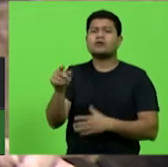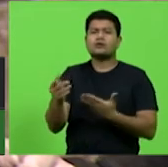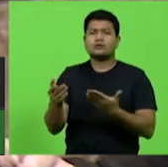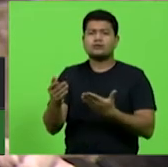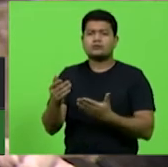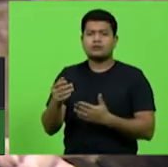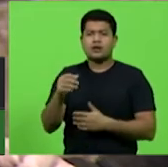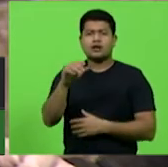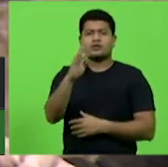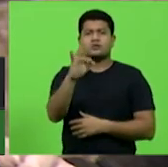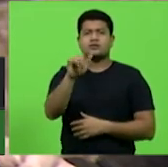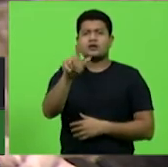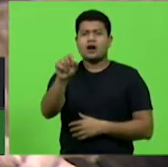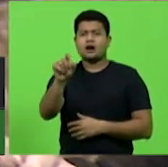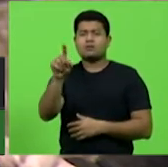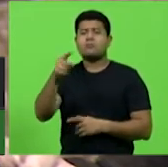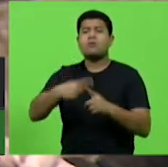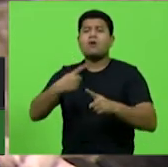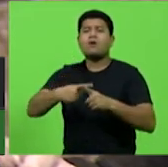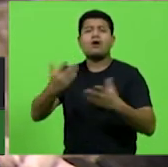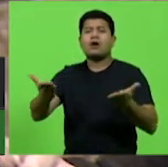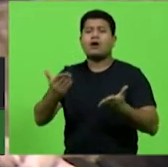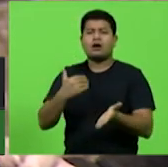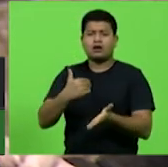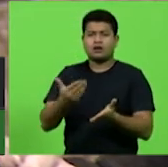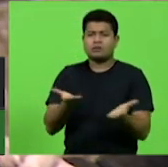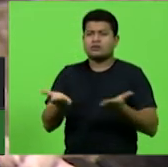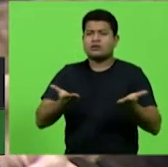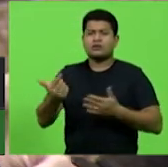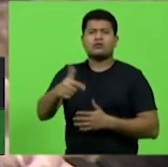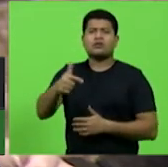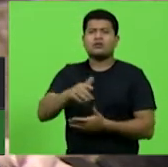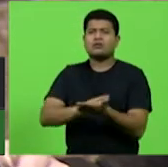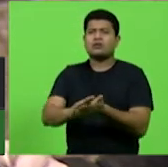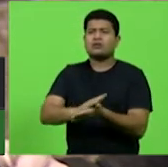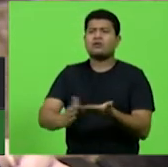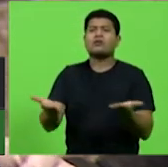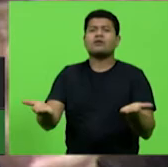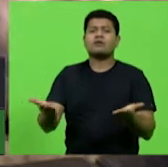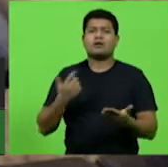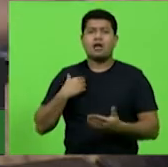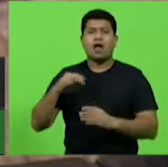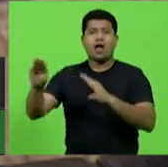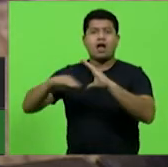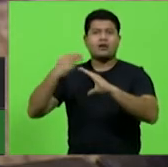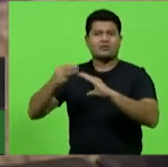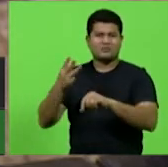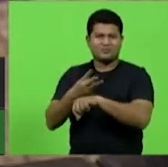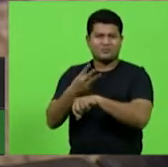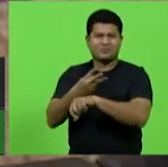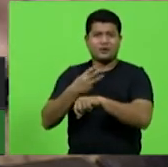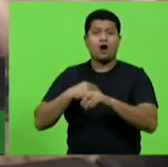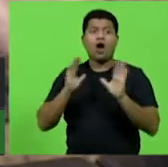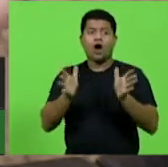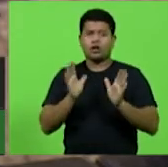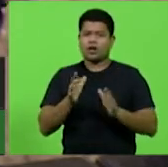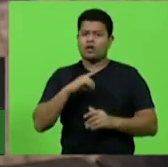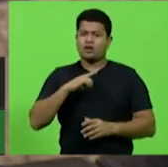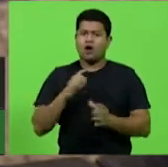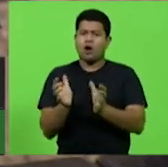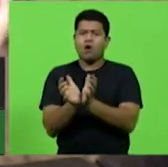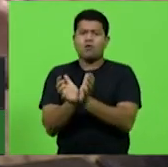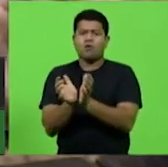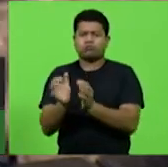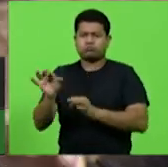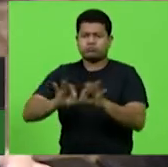a licitação? Dias desses perguntei para ele, e ele me respondeu por mensagem de WhatsApp, dizendo: olha, já tem um grupo estudando esse